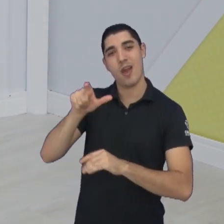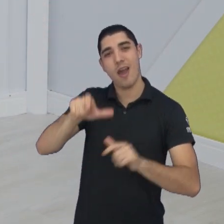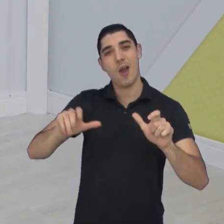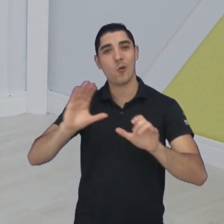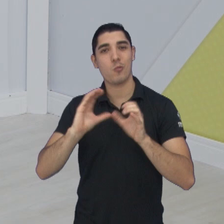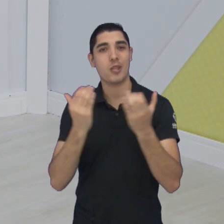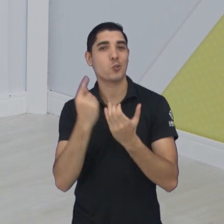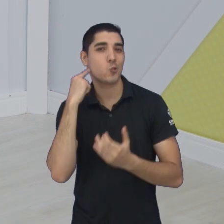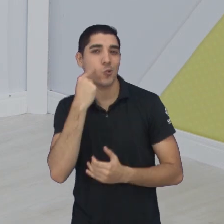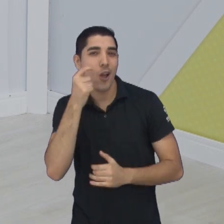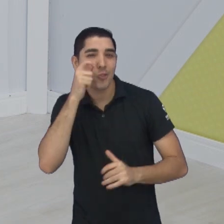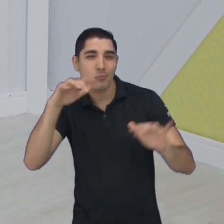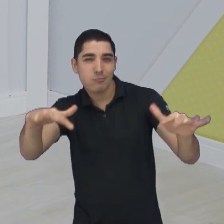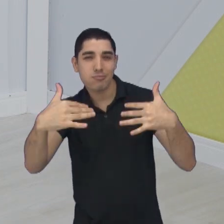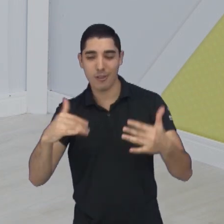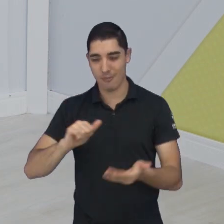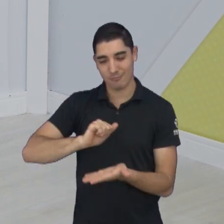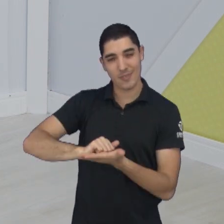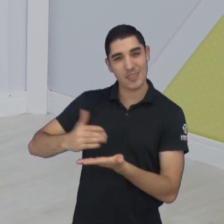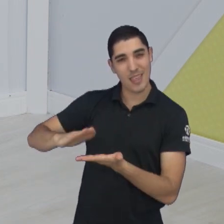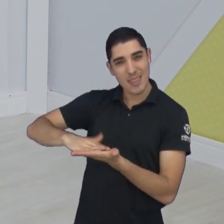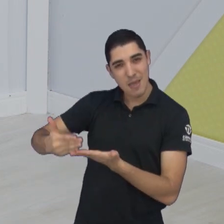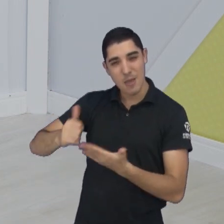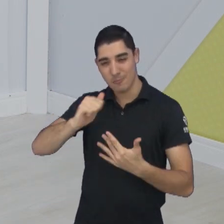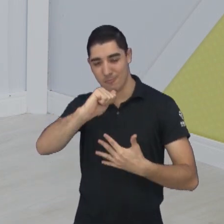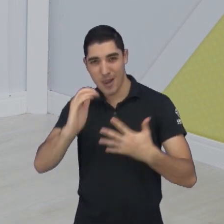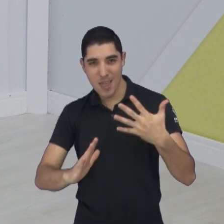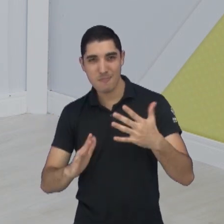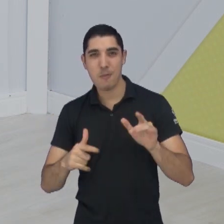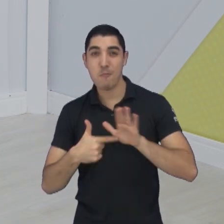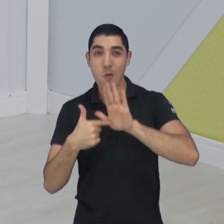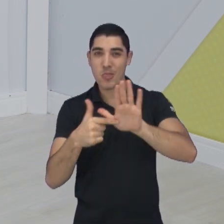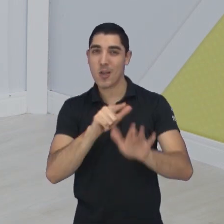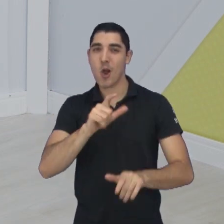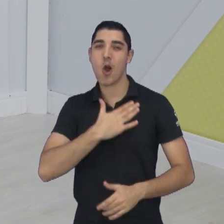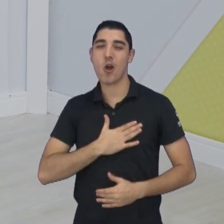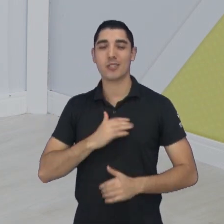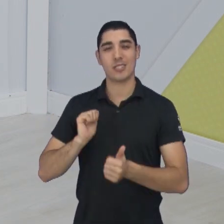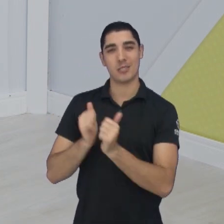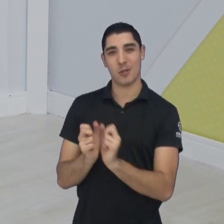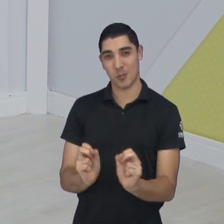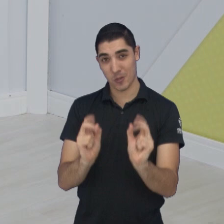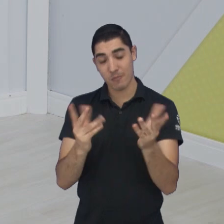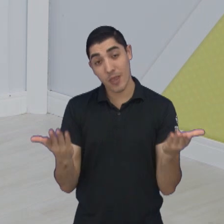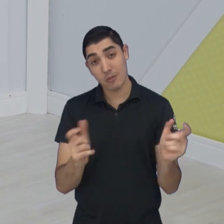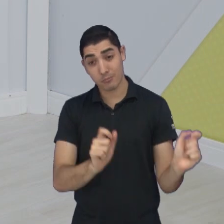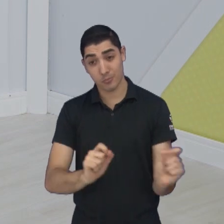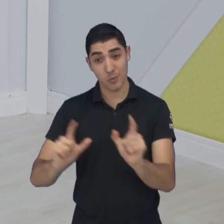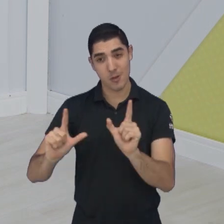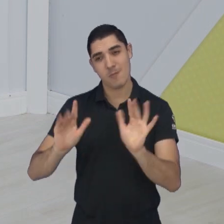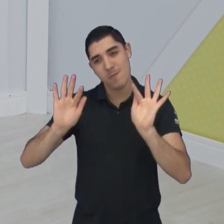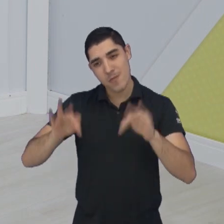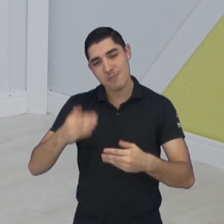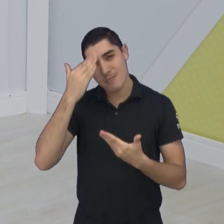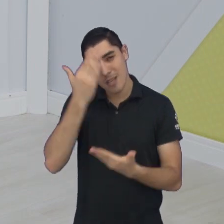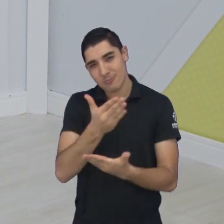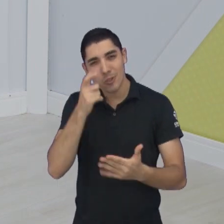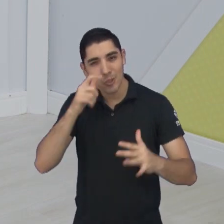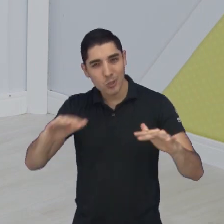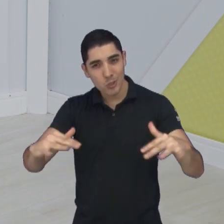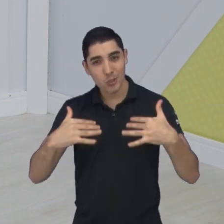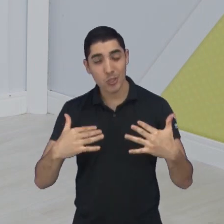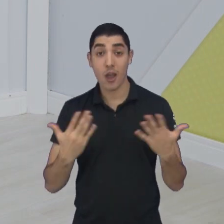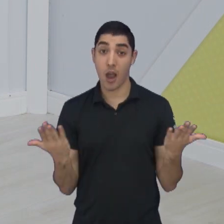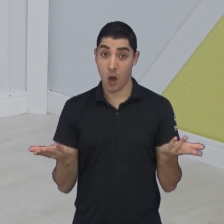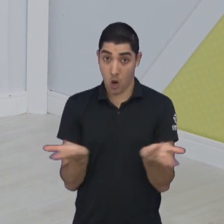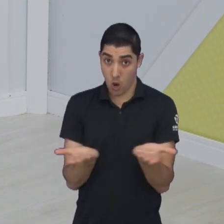a comunidade surda que gosta do esporte e que gosta do nosso Hora do Esporte, tá certo? Vamos chegando ao final do programa, agradecendo a sua audiência, a sua paciência. Você